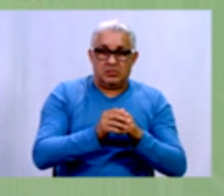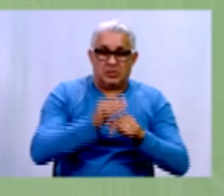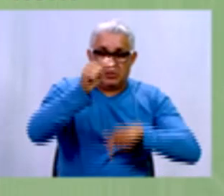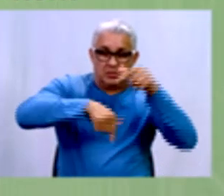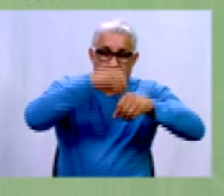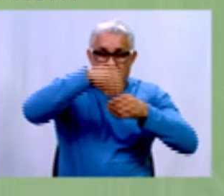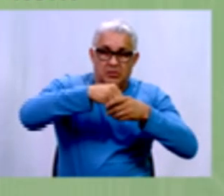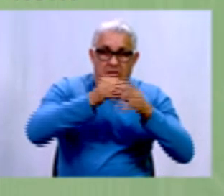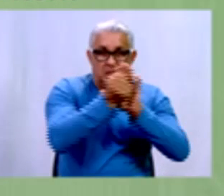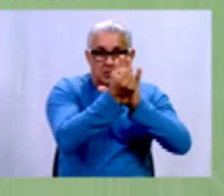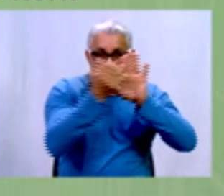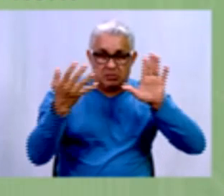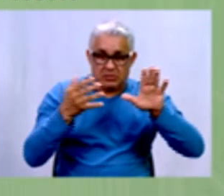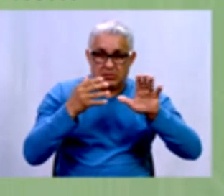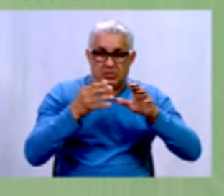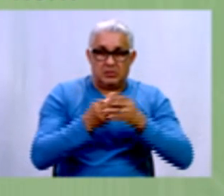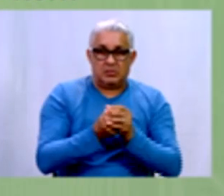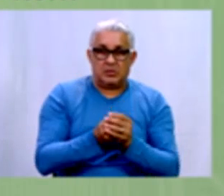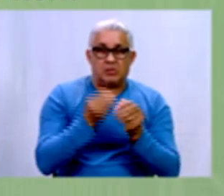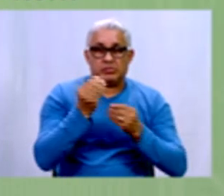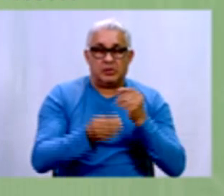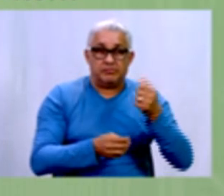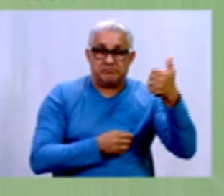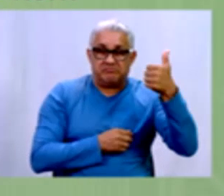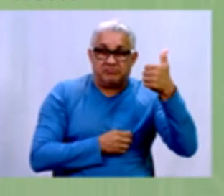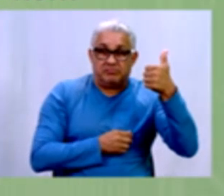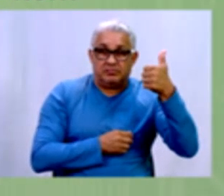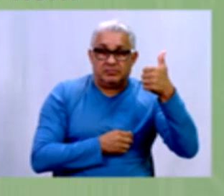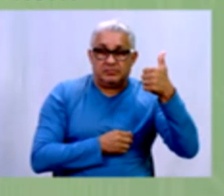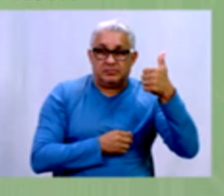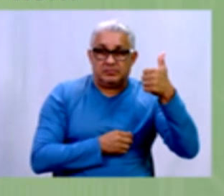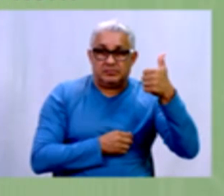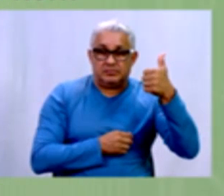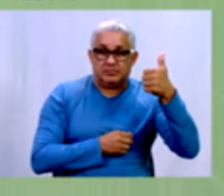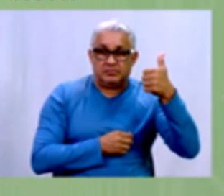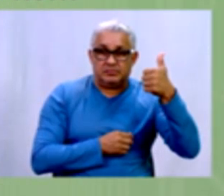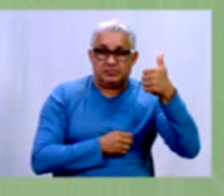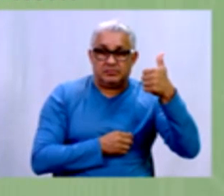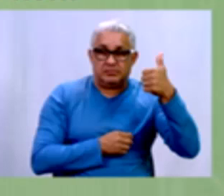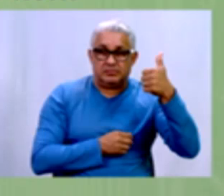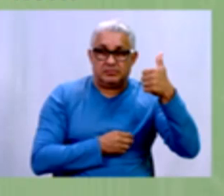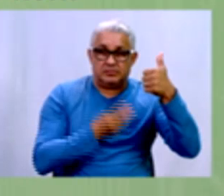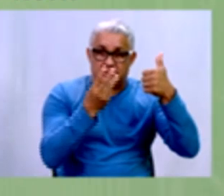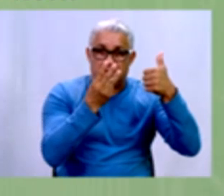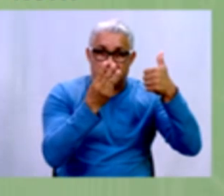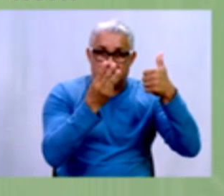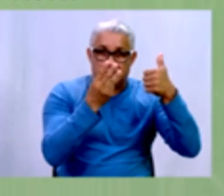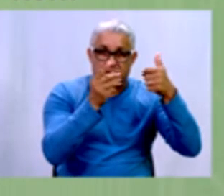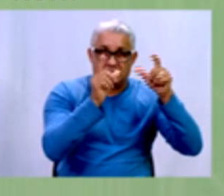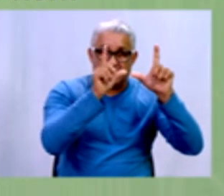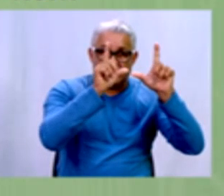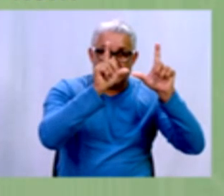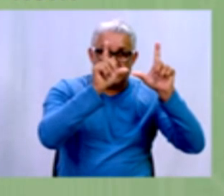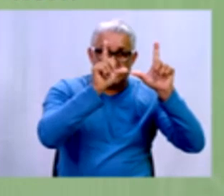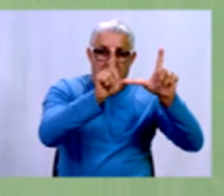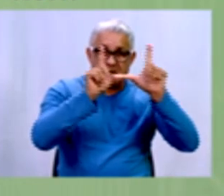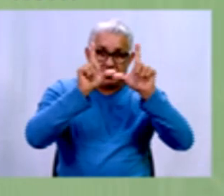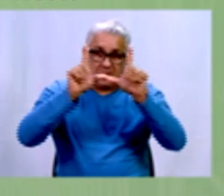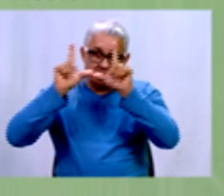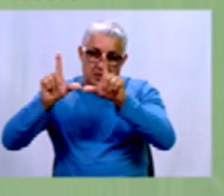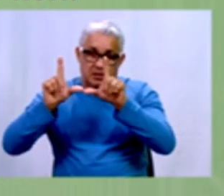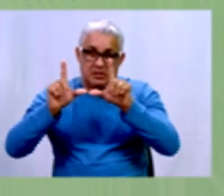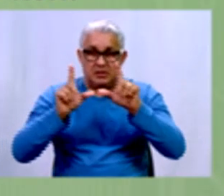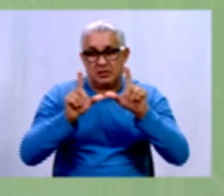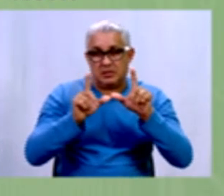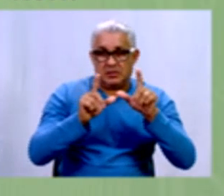aplicação. Então, nessa primeira parte, um mínimo de 3 telas que representem